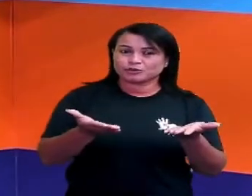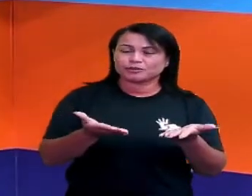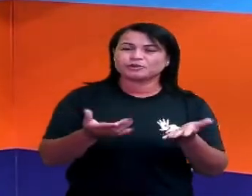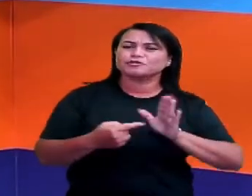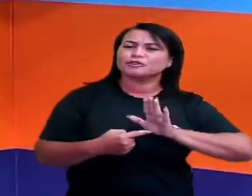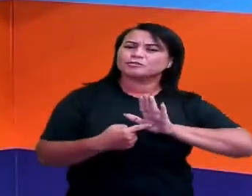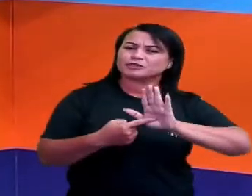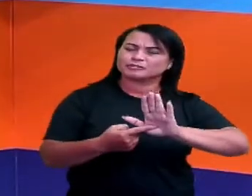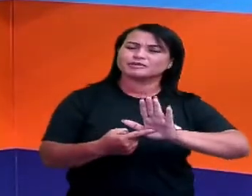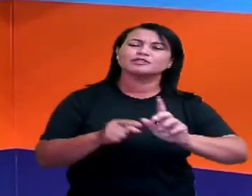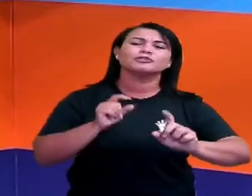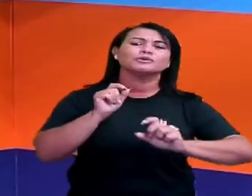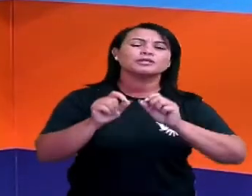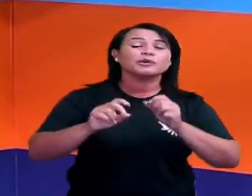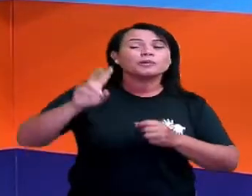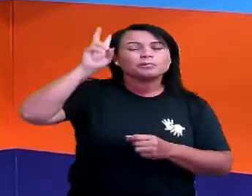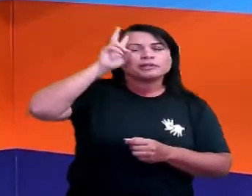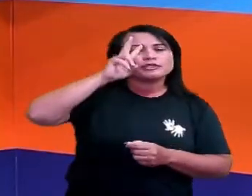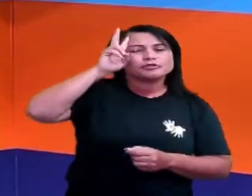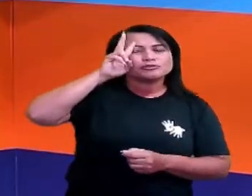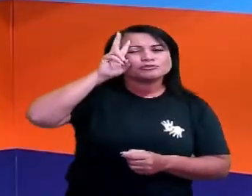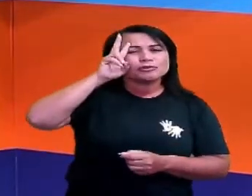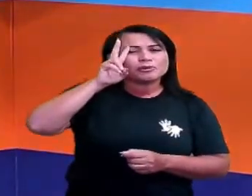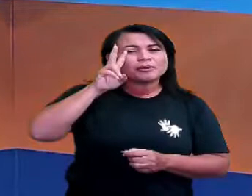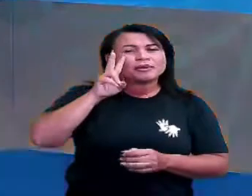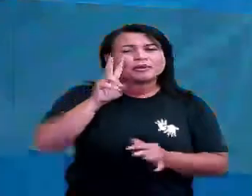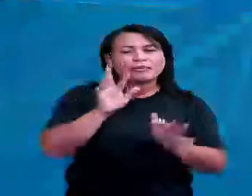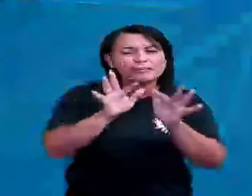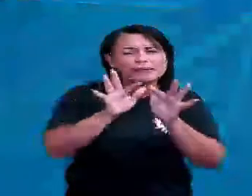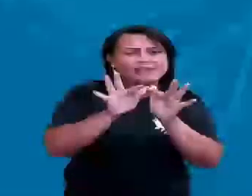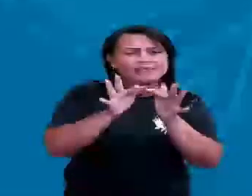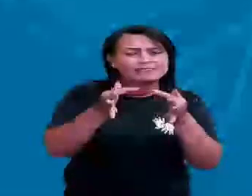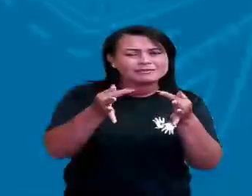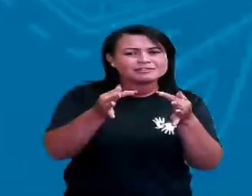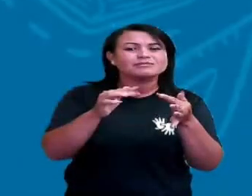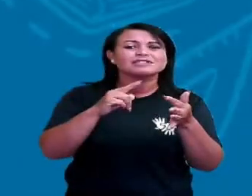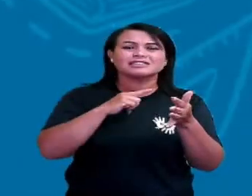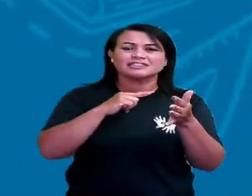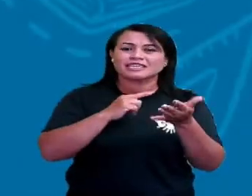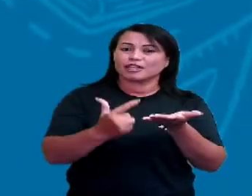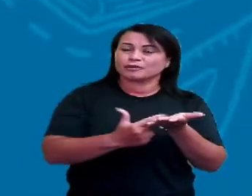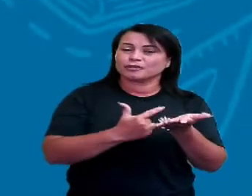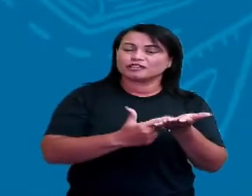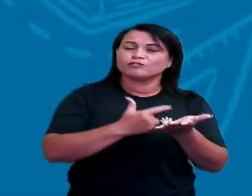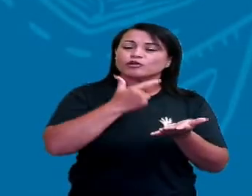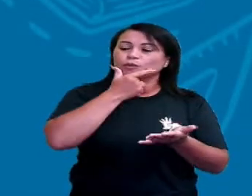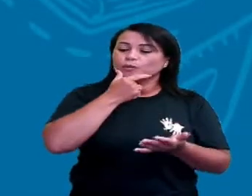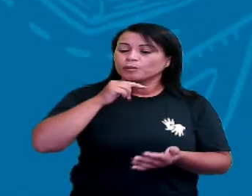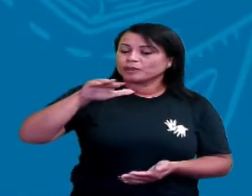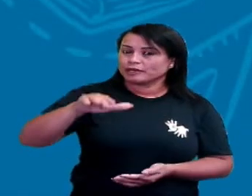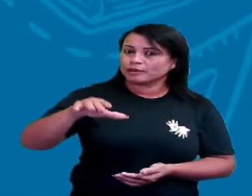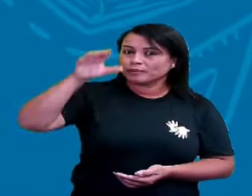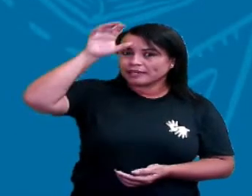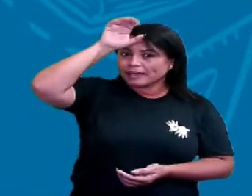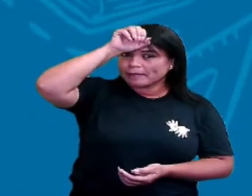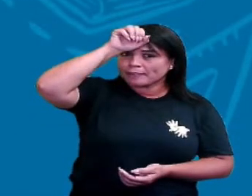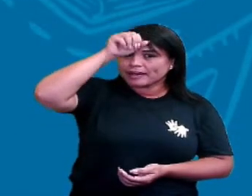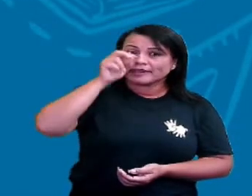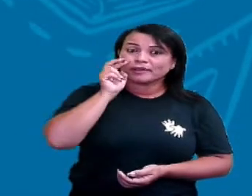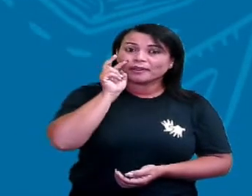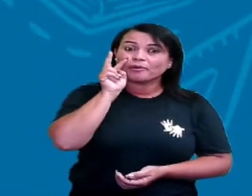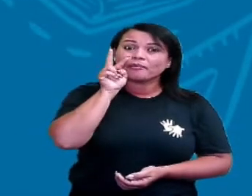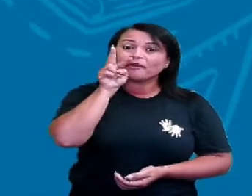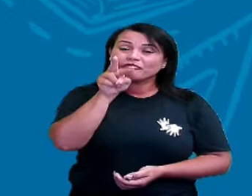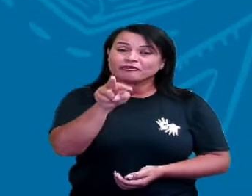trouxe para vocês uma história bem curtinha. Ela tá lá no livro O Menino que Aprendeu a Ver,